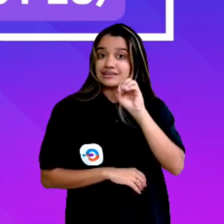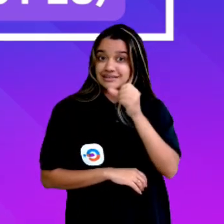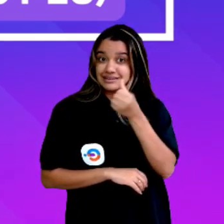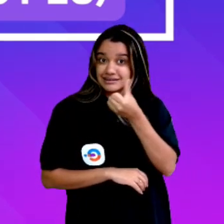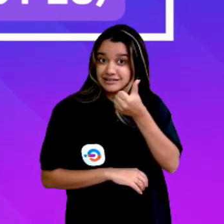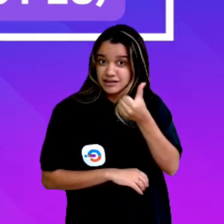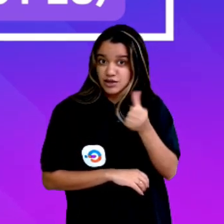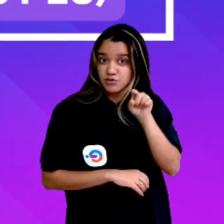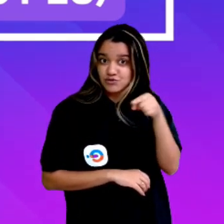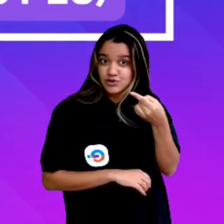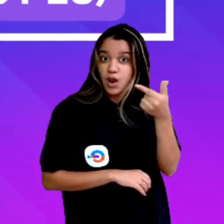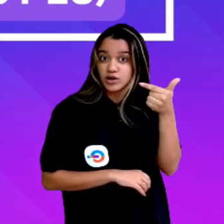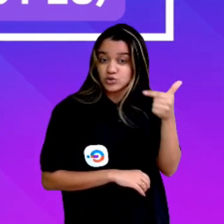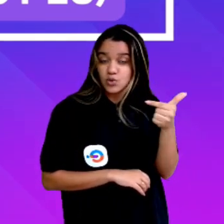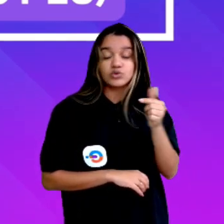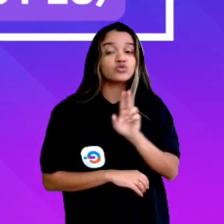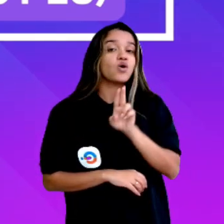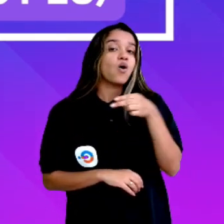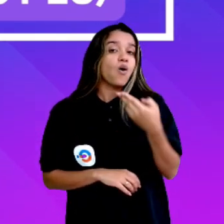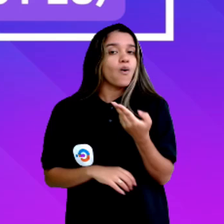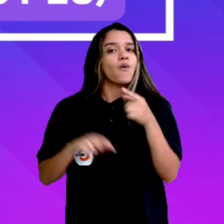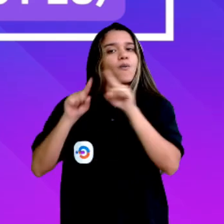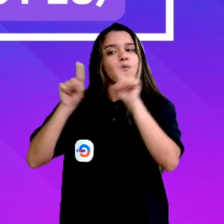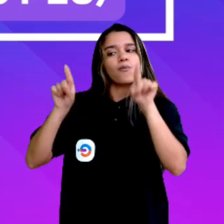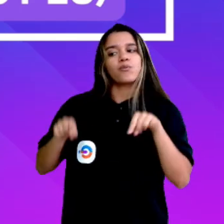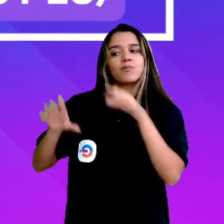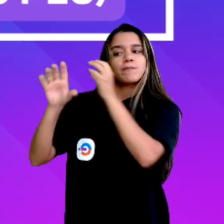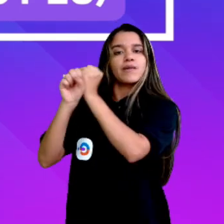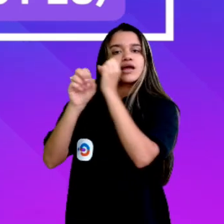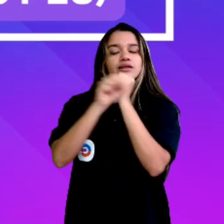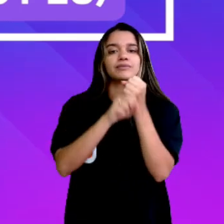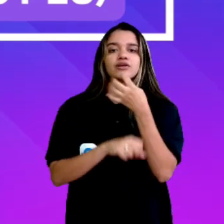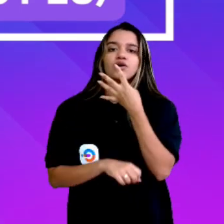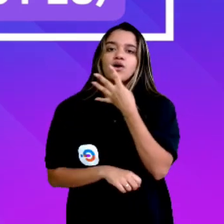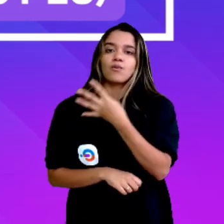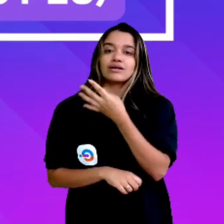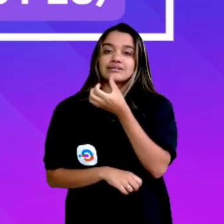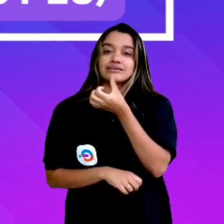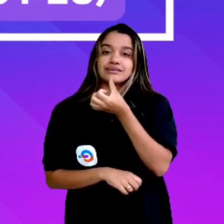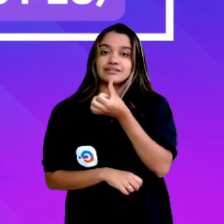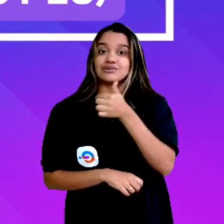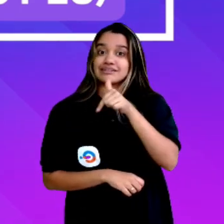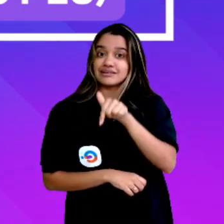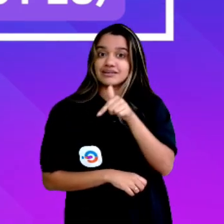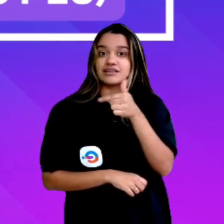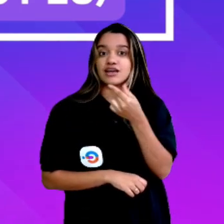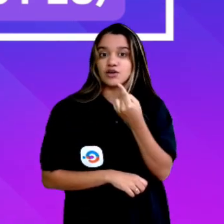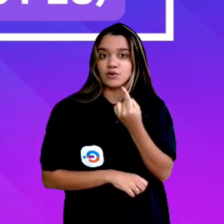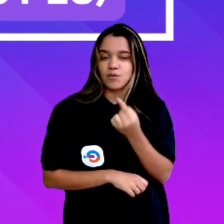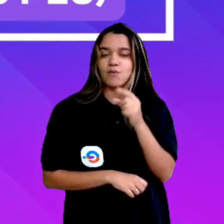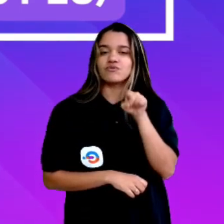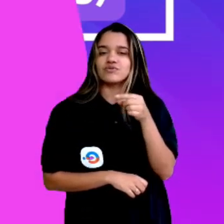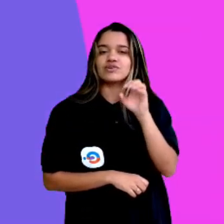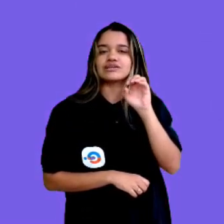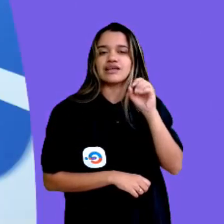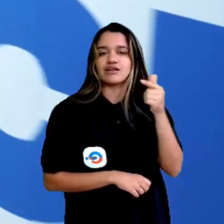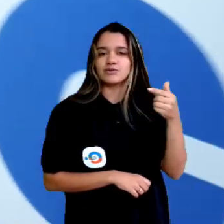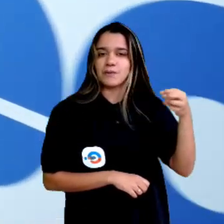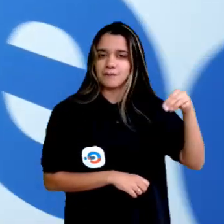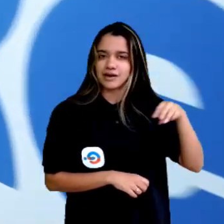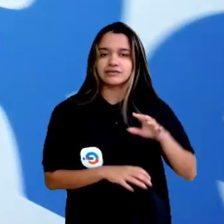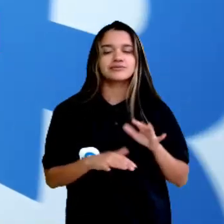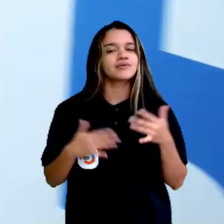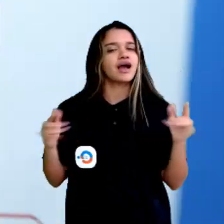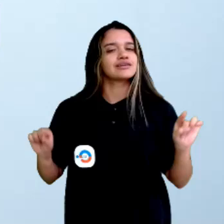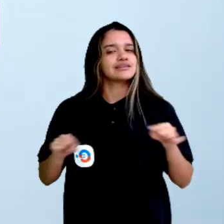o contorno ou perímetro da Praça da Várzea é de 471,02 metros. Te